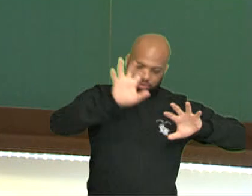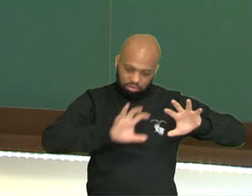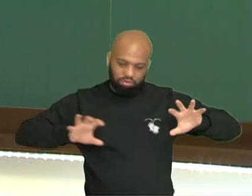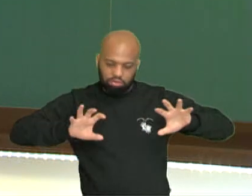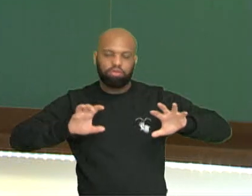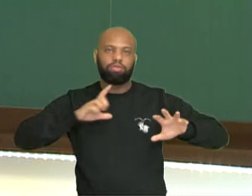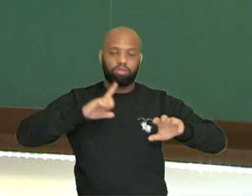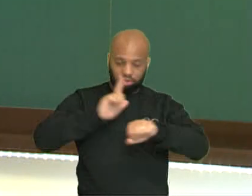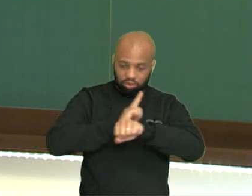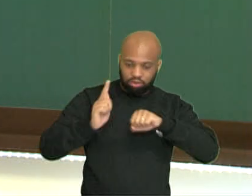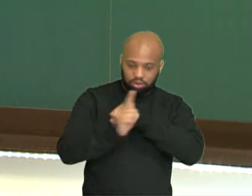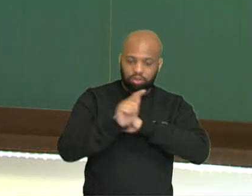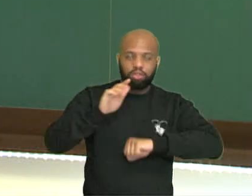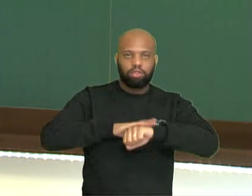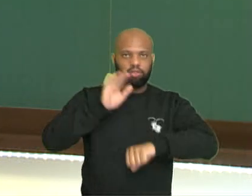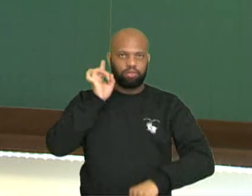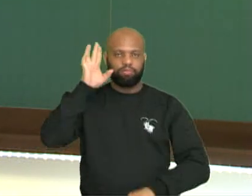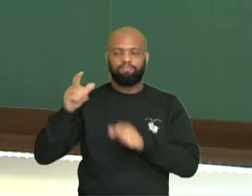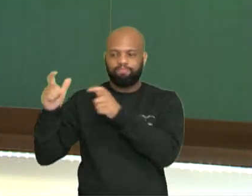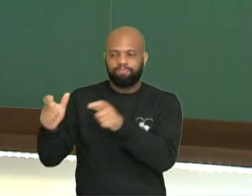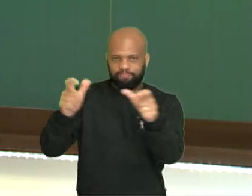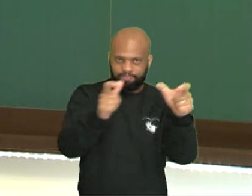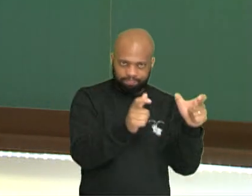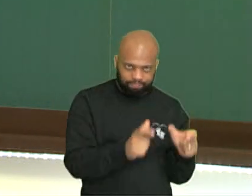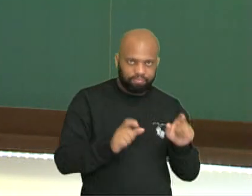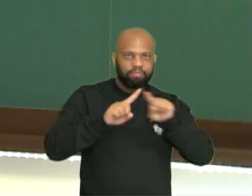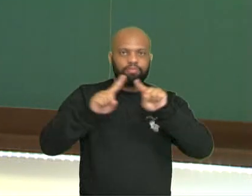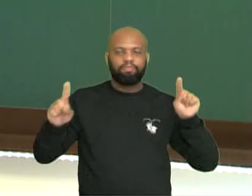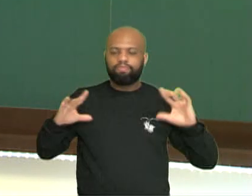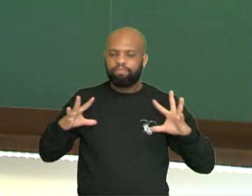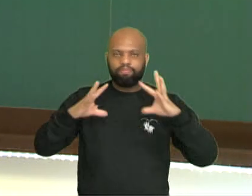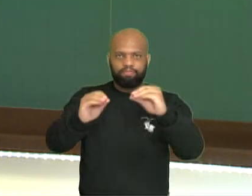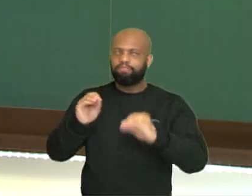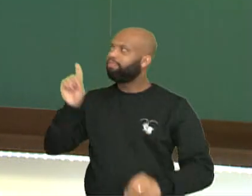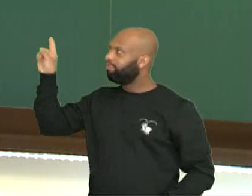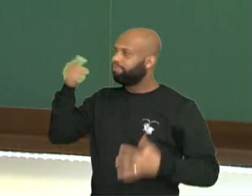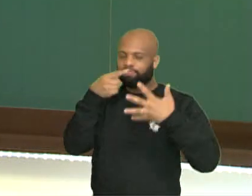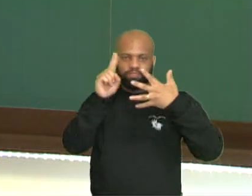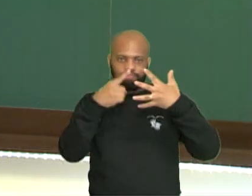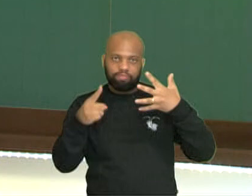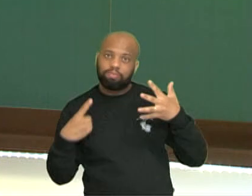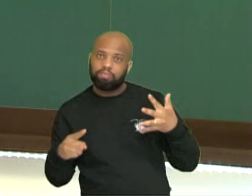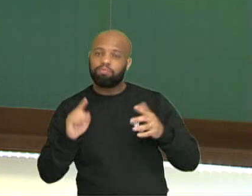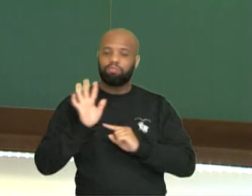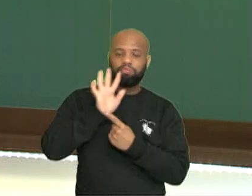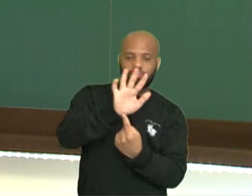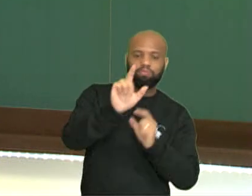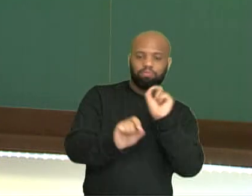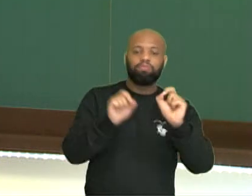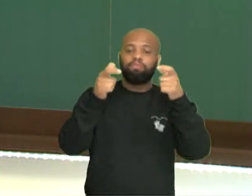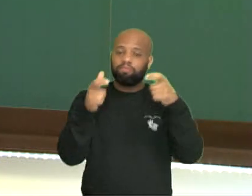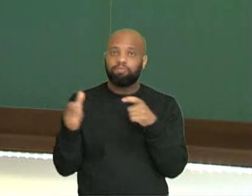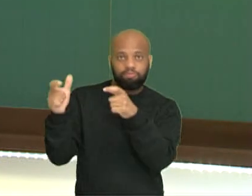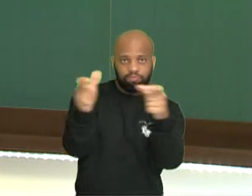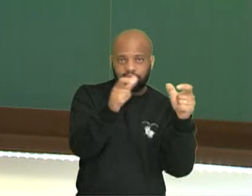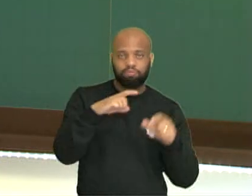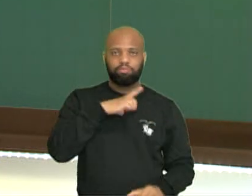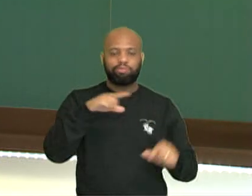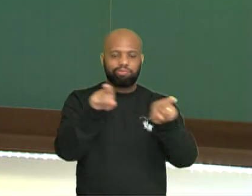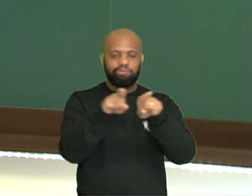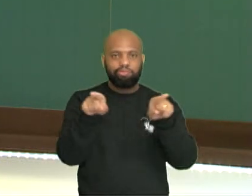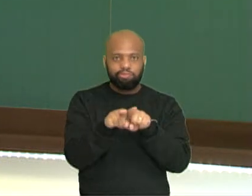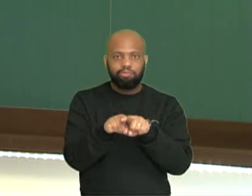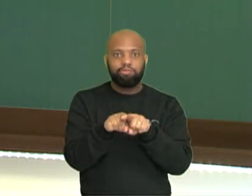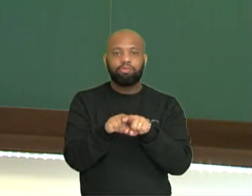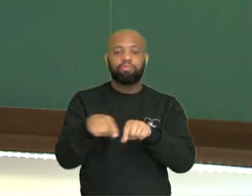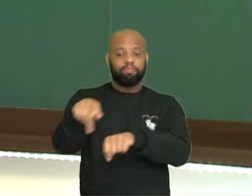coordenadas geográficas que facilita muito a localização. Mas todos estes elementos me indicam a posição e a